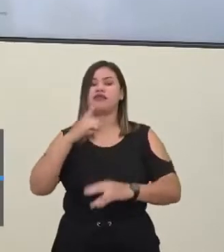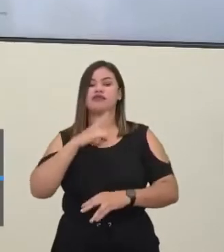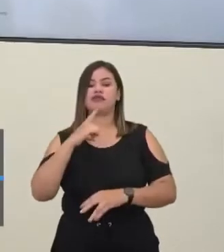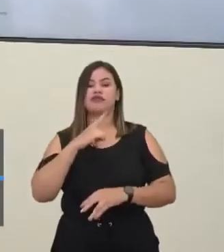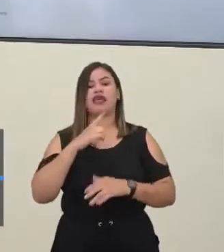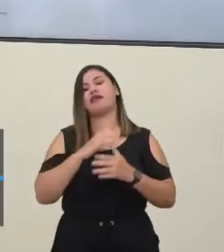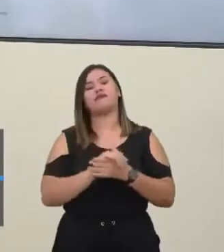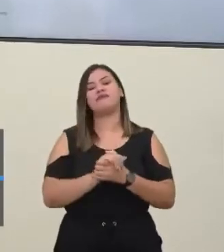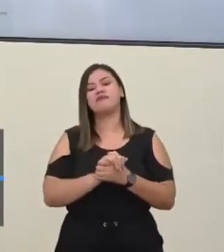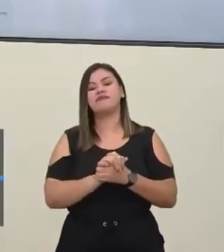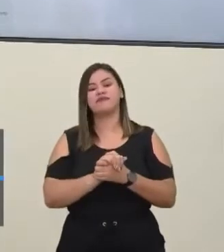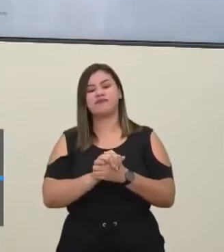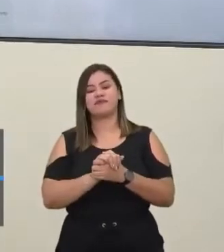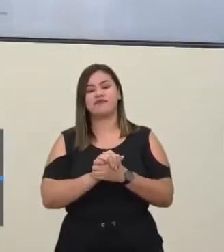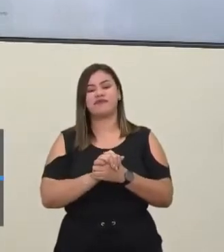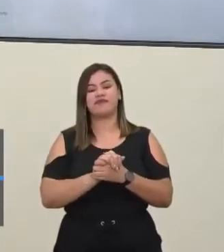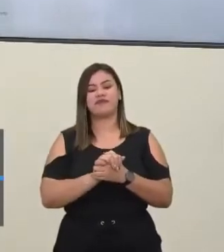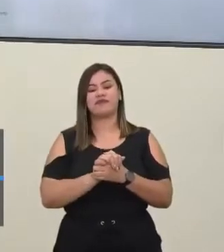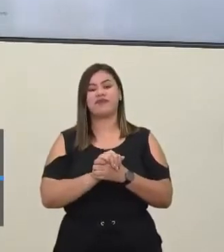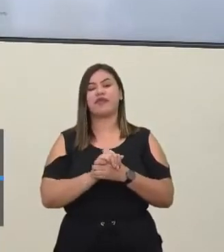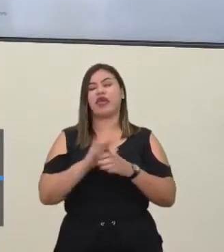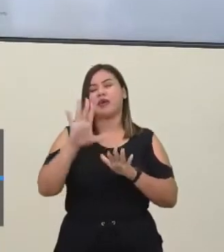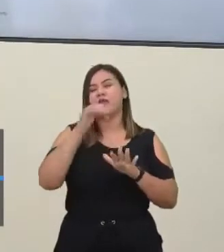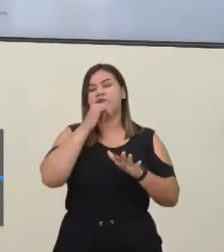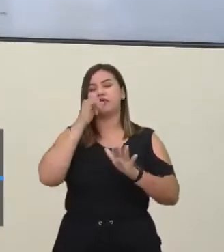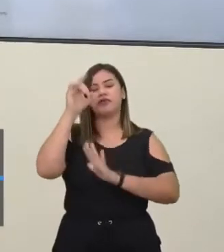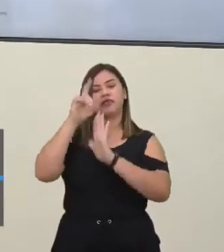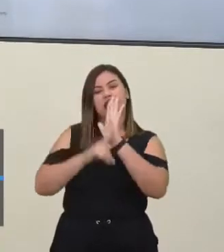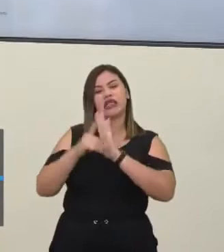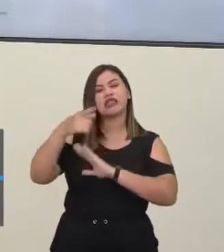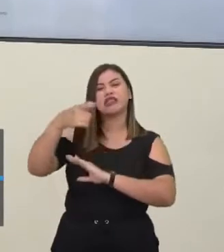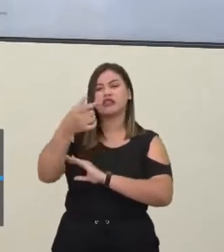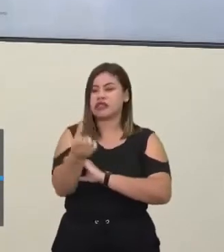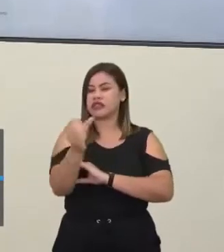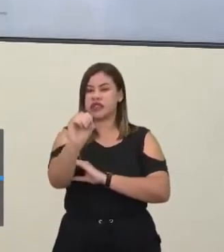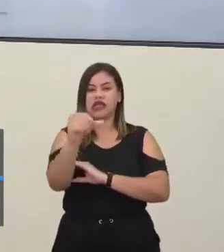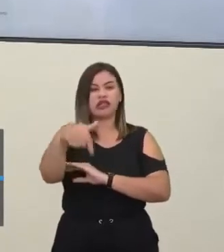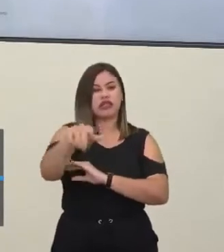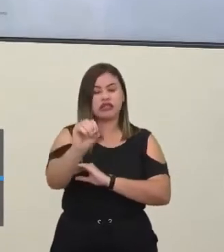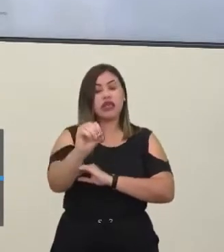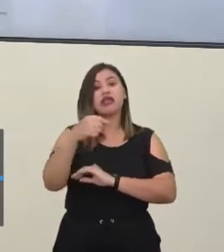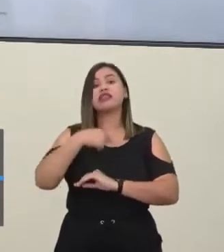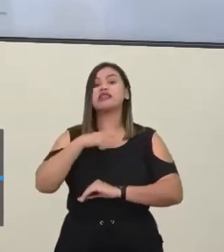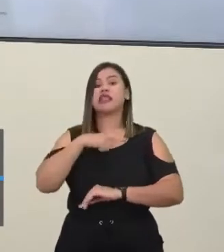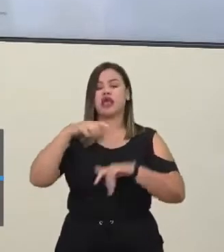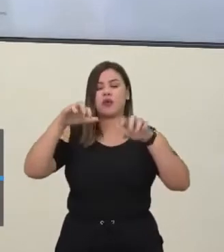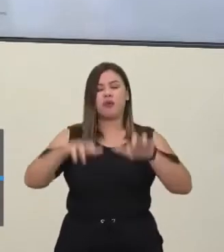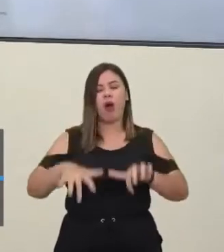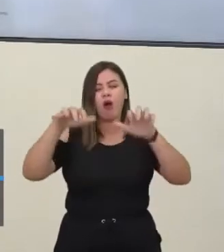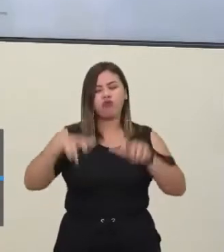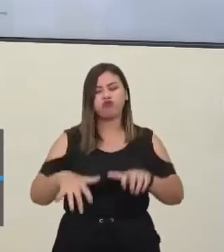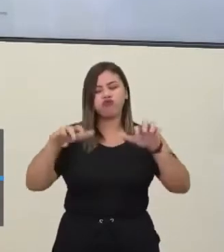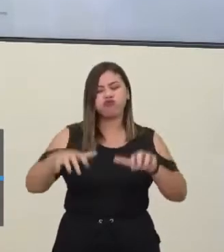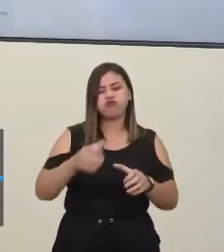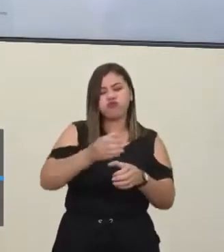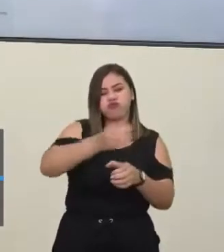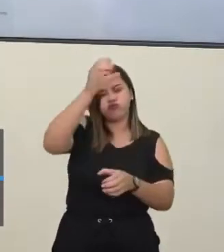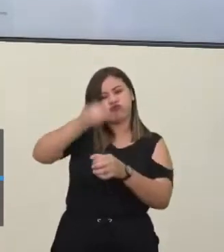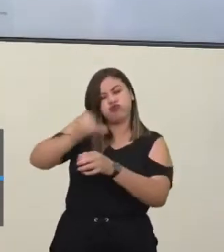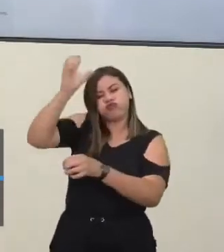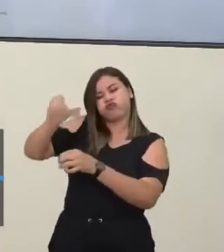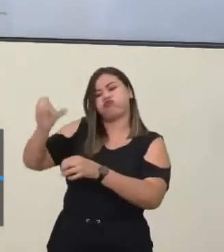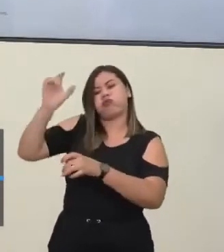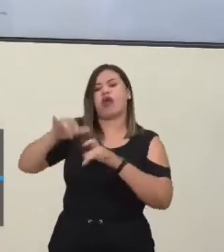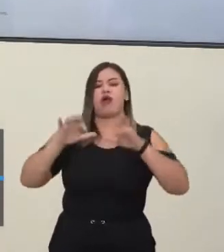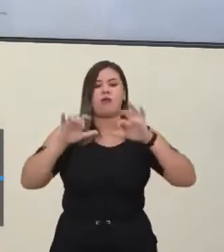da Jovem Guarda ainda, né? Lá final dos 60, começo dos 70, você vai ver sempre a presença desse teclado Hammond, né? Em alguns momentos